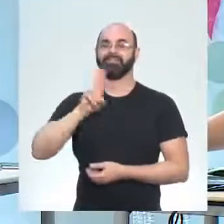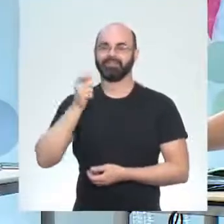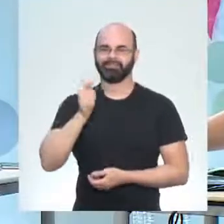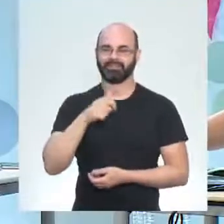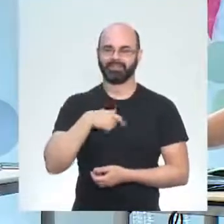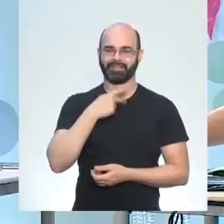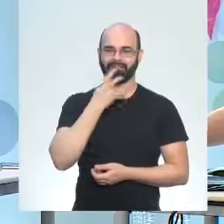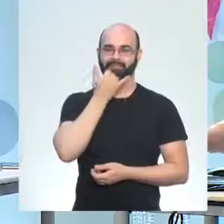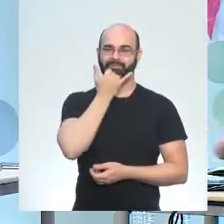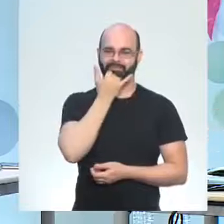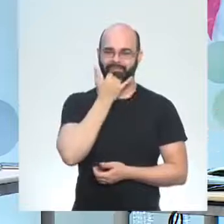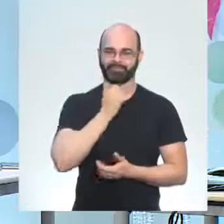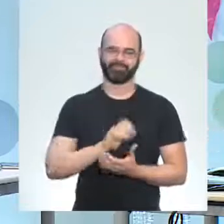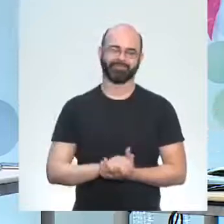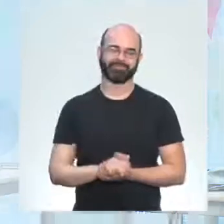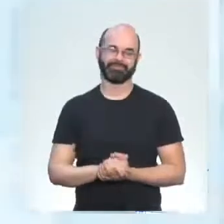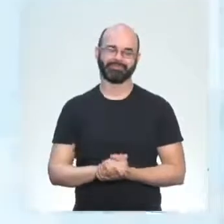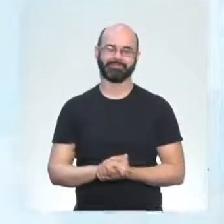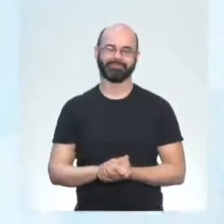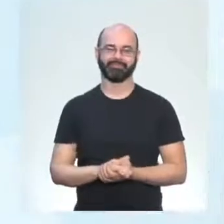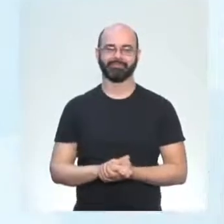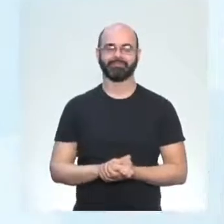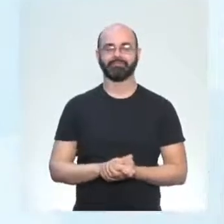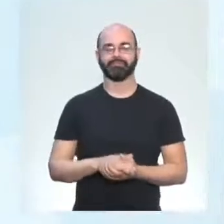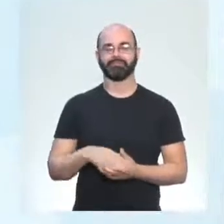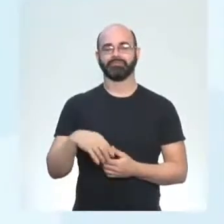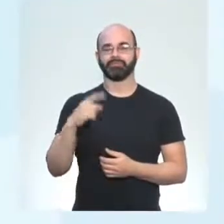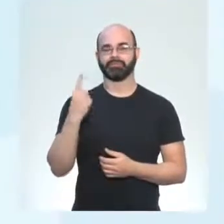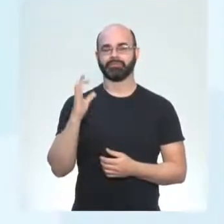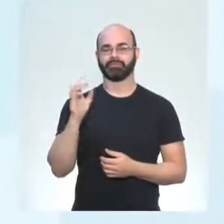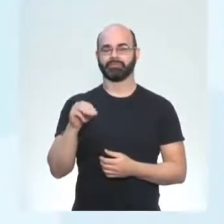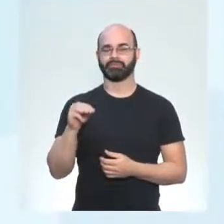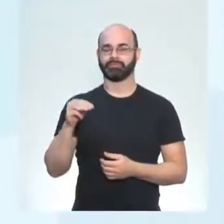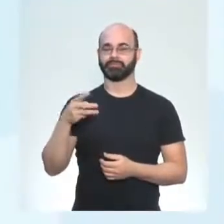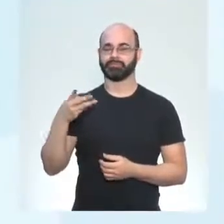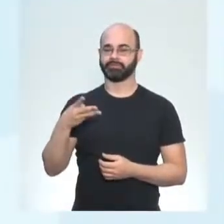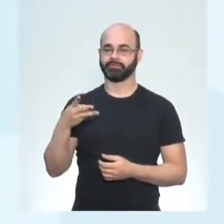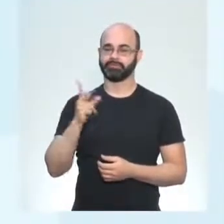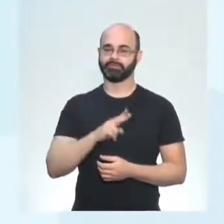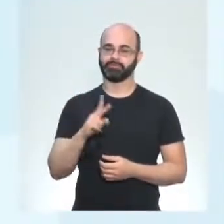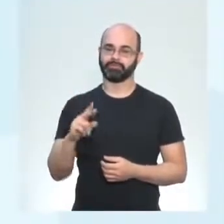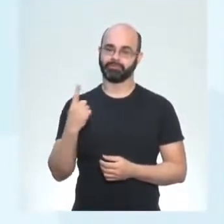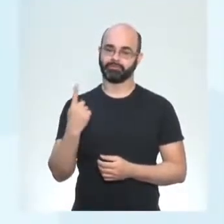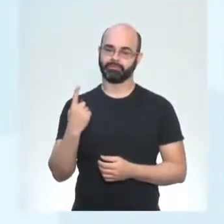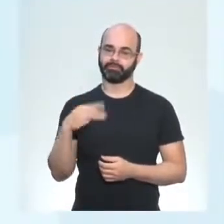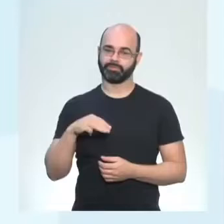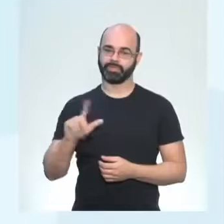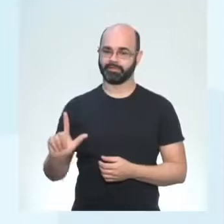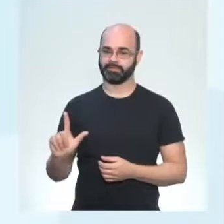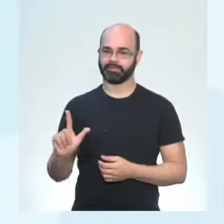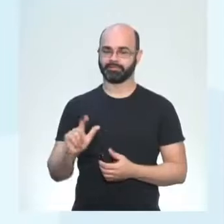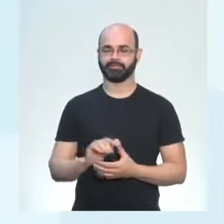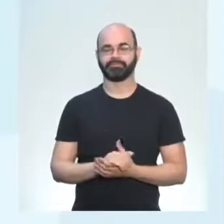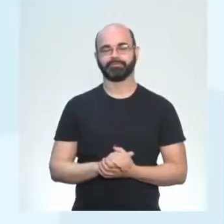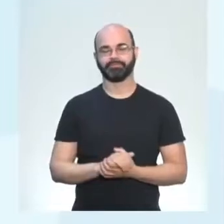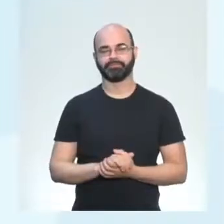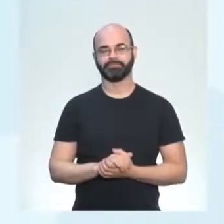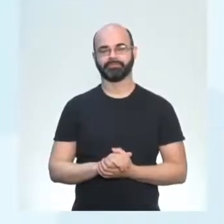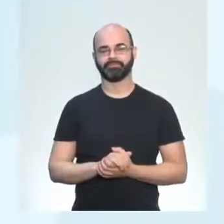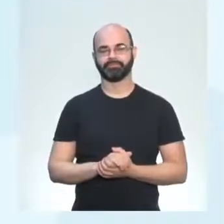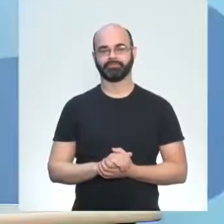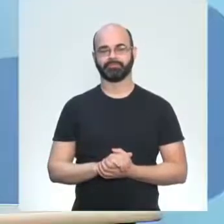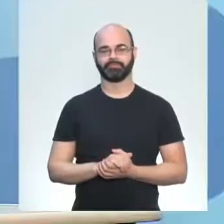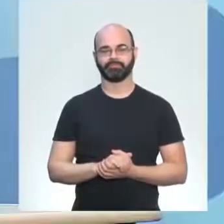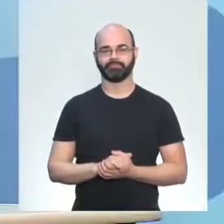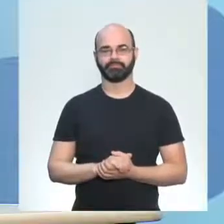nós chegamos, né? Nós chegamos à conclusão que 1 centímetro cúbico é igual a 1 ml. Então, também eu posso dizer